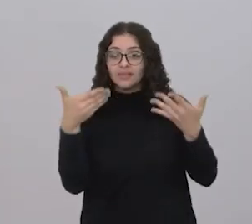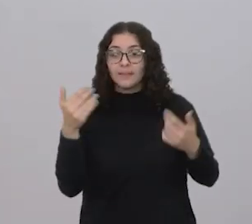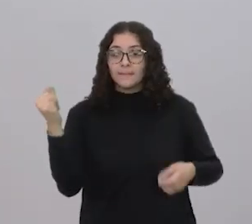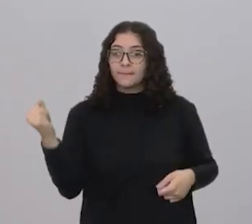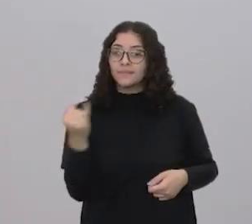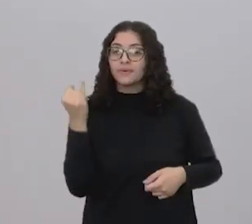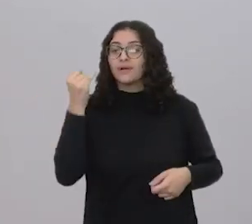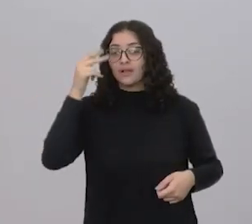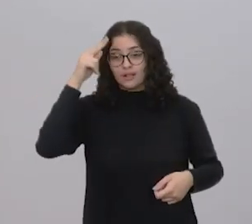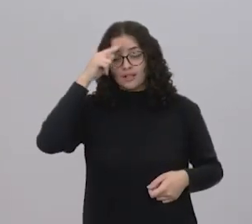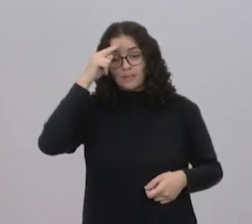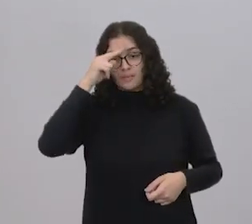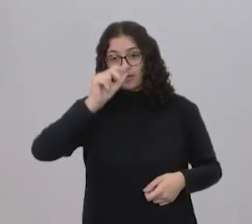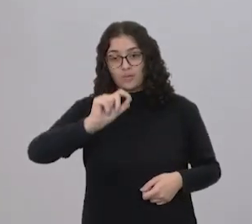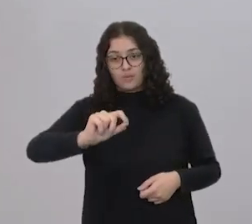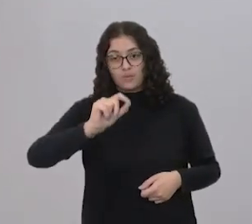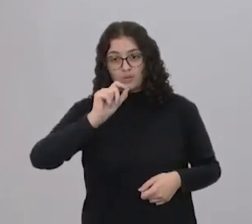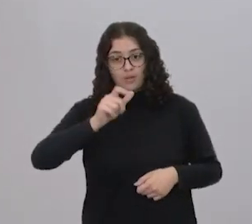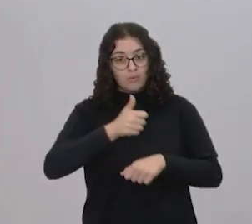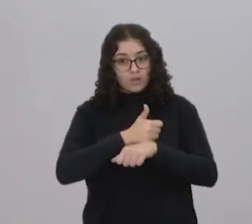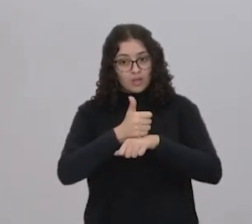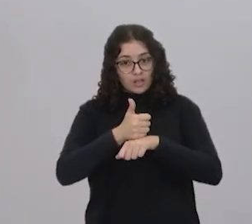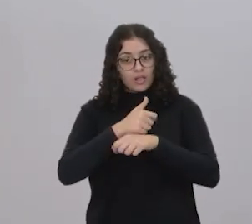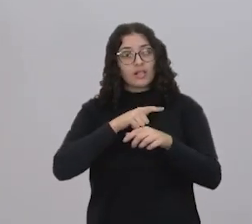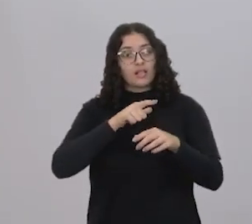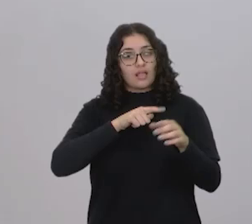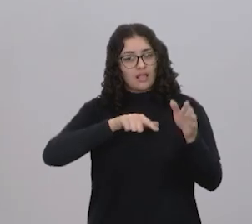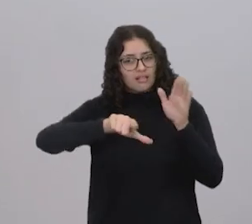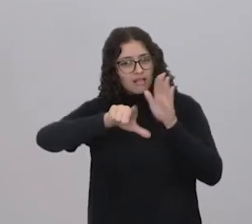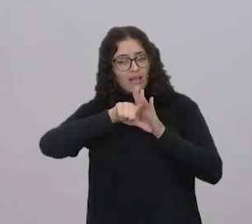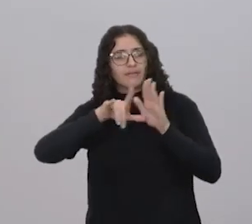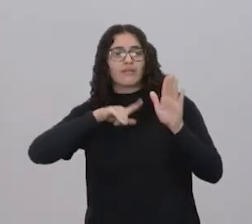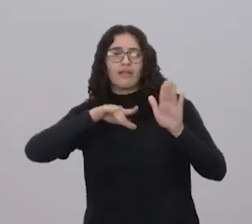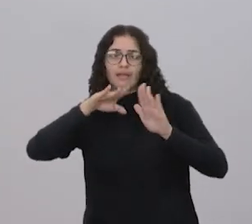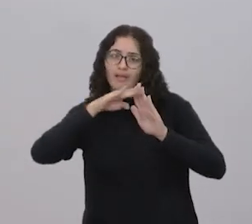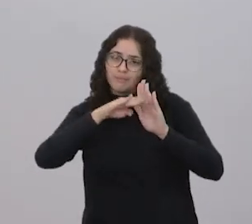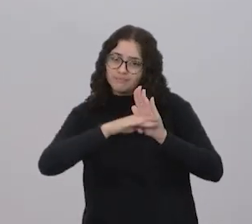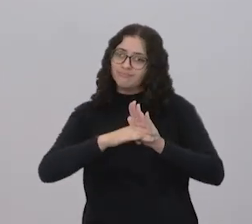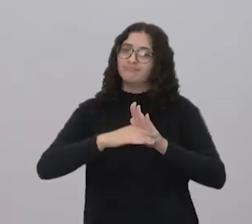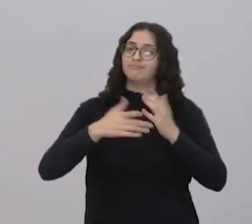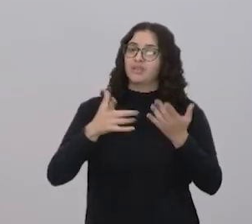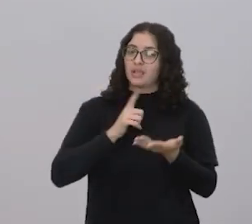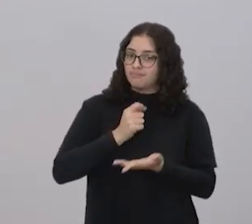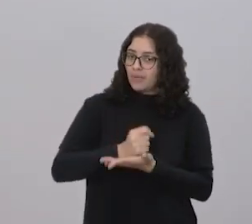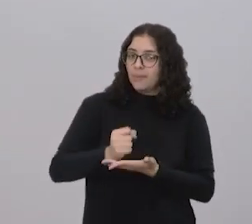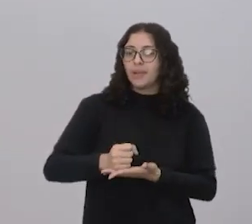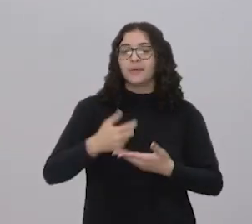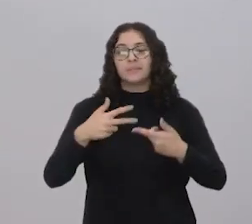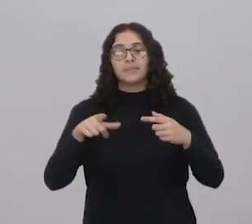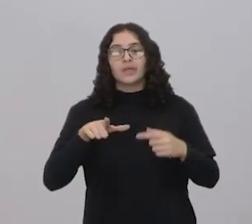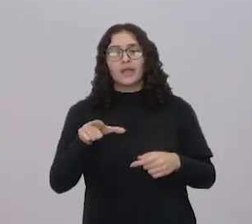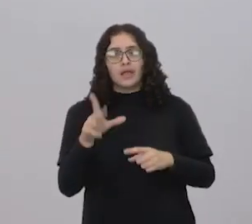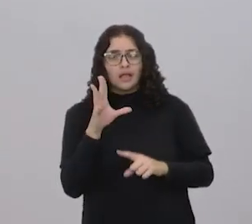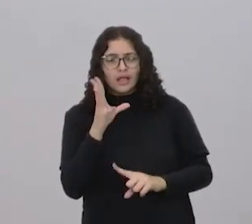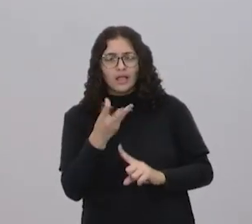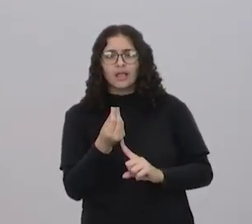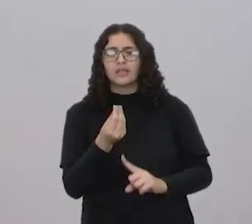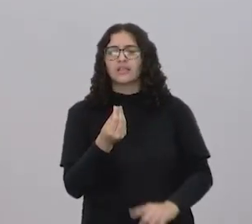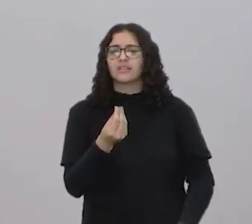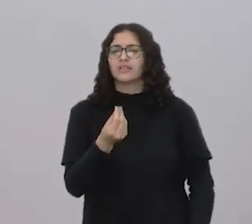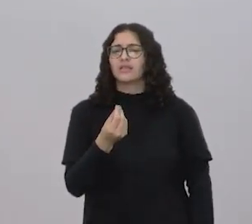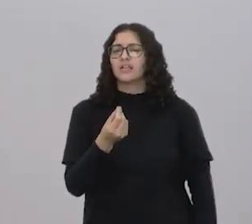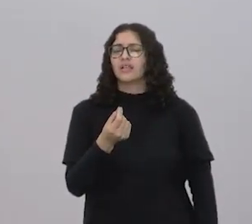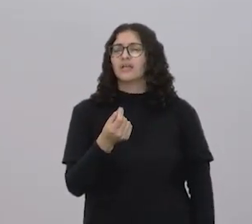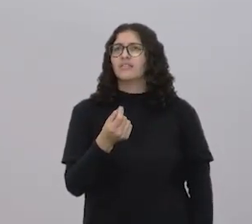que a profissão fosse regulamentada, isso aqui a gente já falou, né? Que os artistas não foram assim,